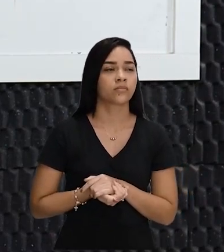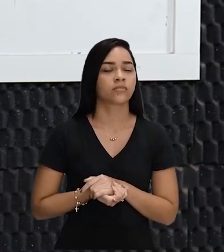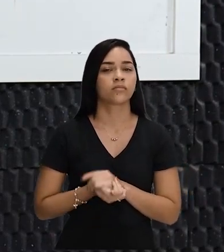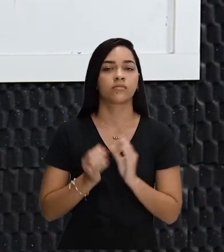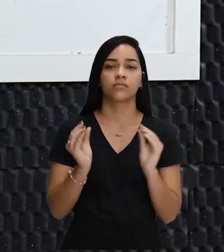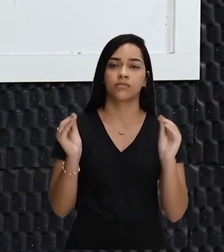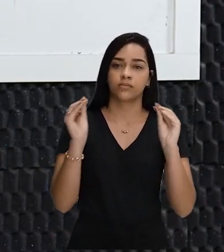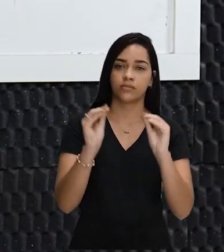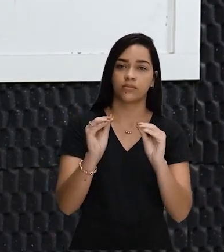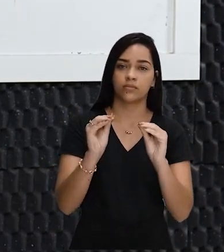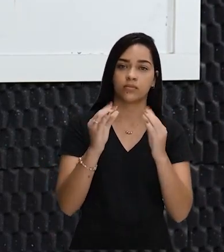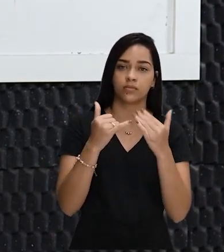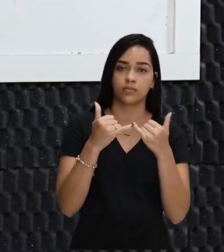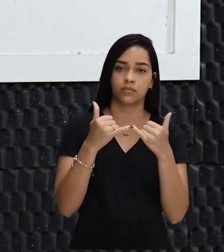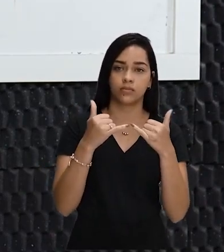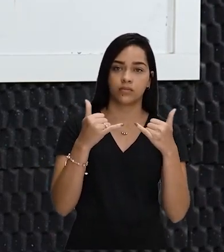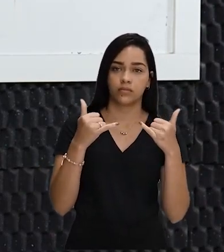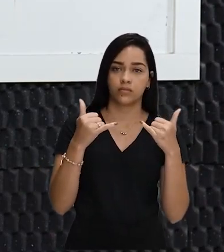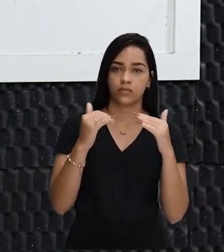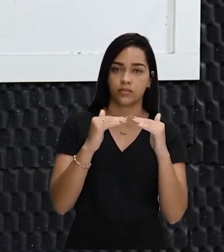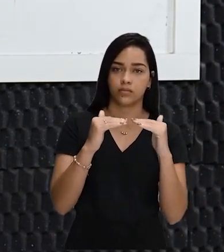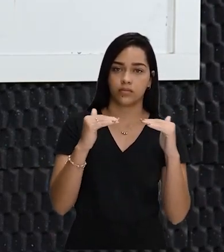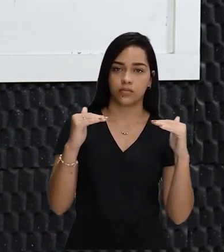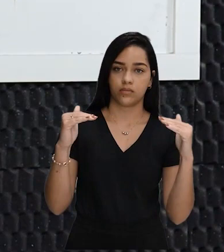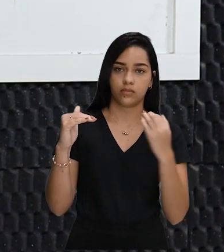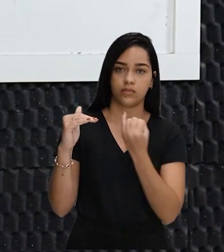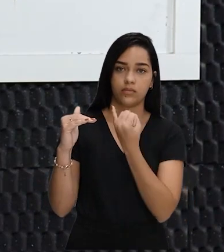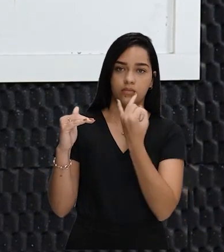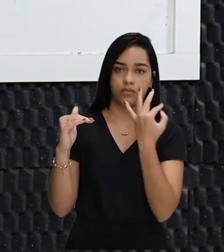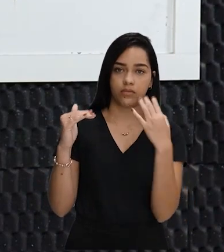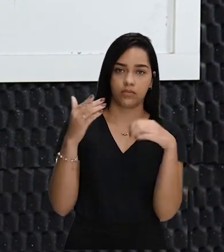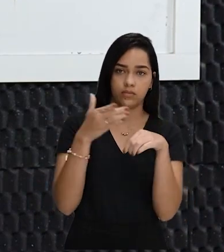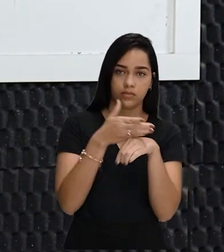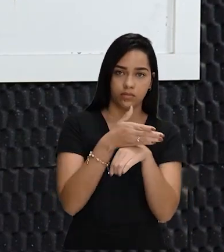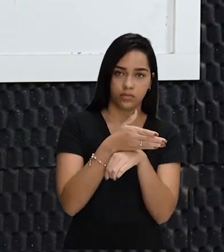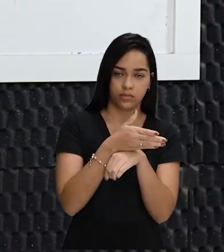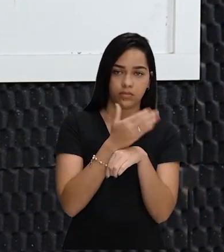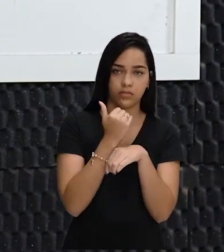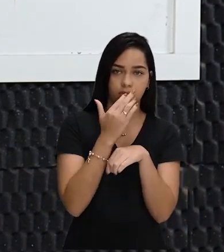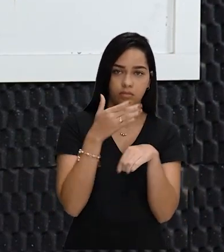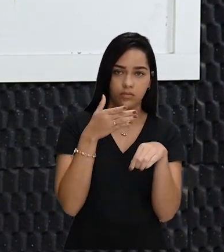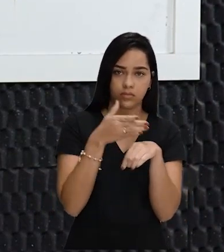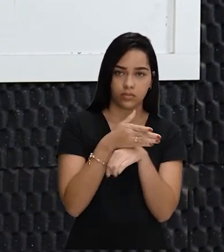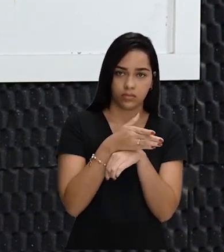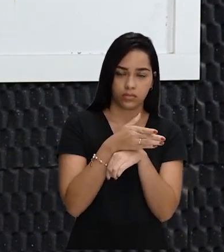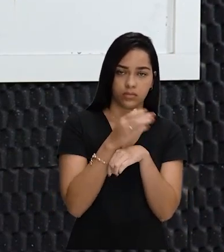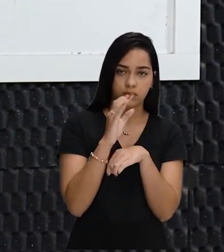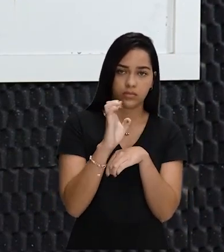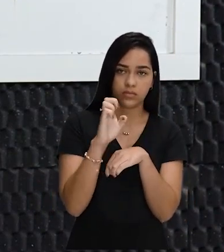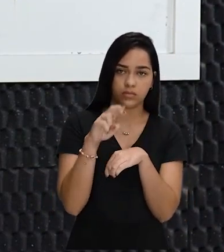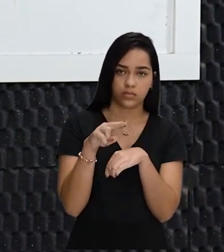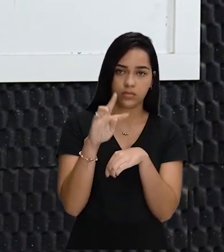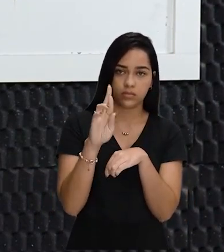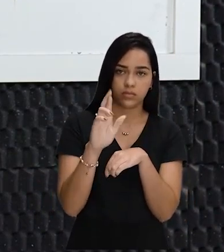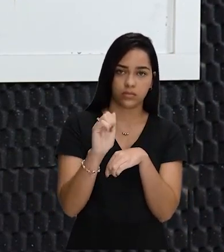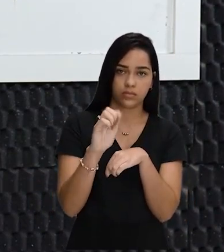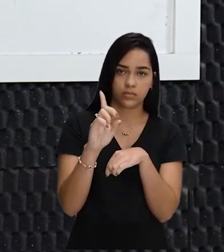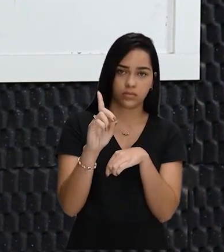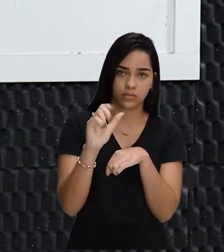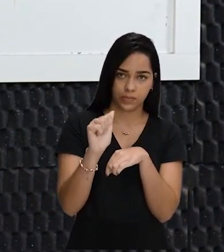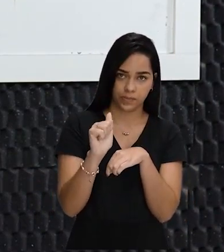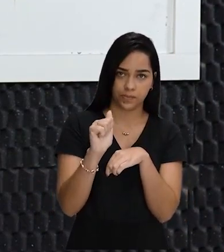aqui nessa reta a quantidade de entradas a quantidade de entradas